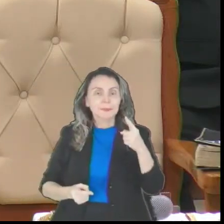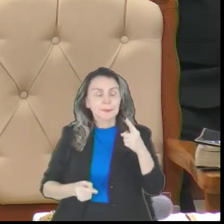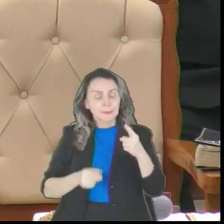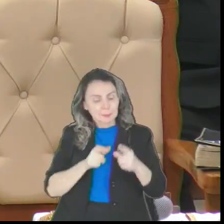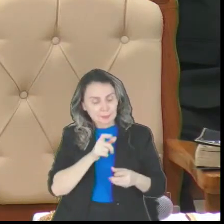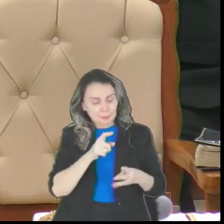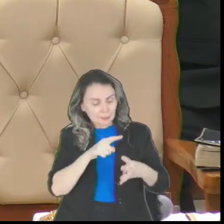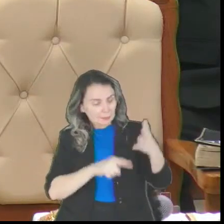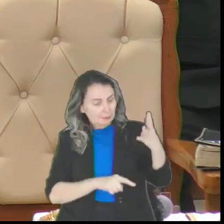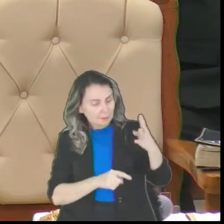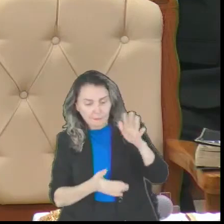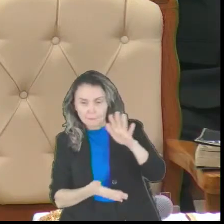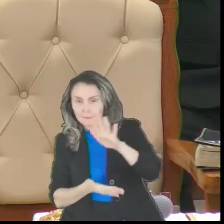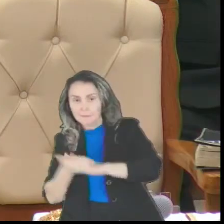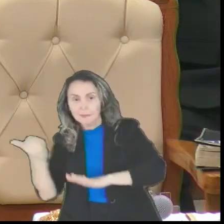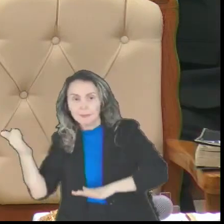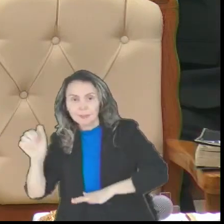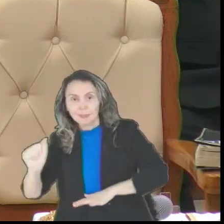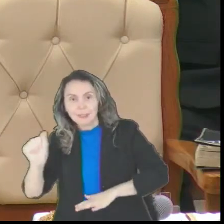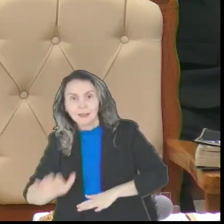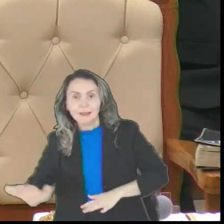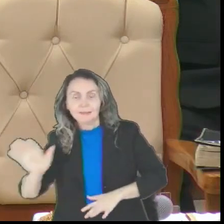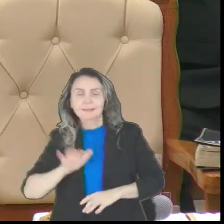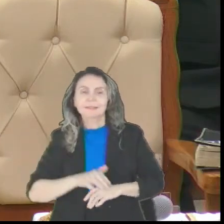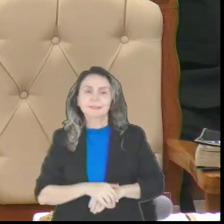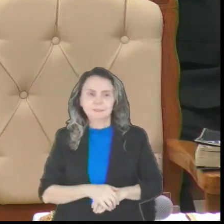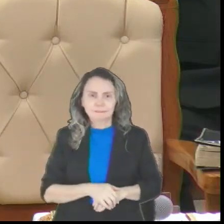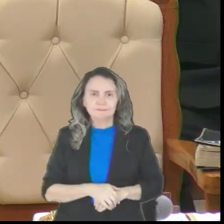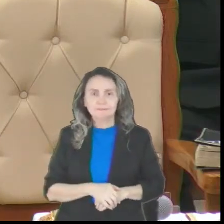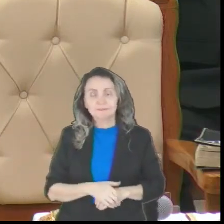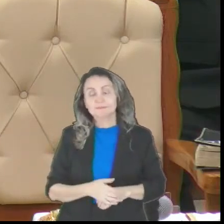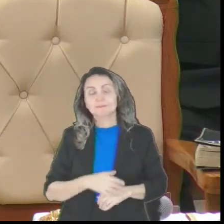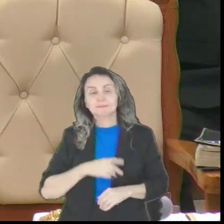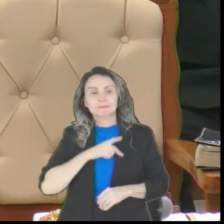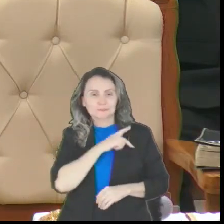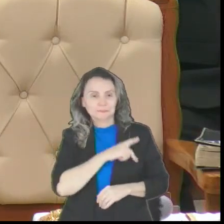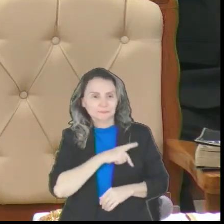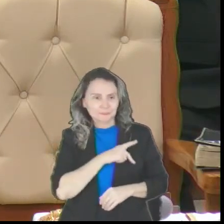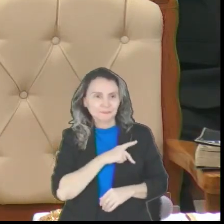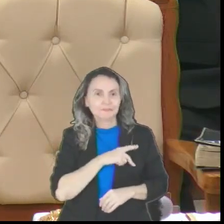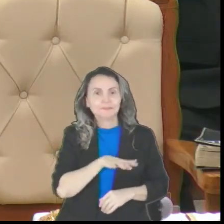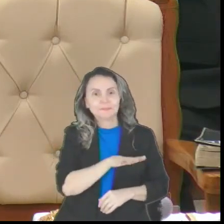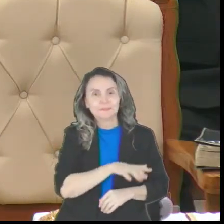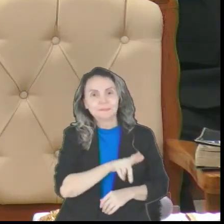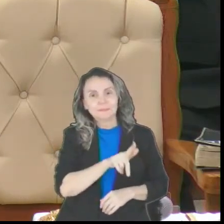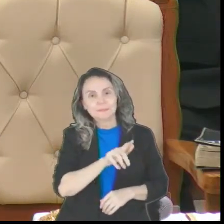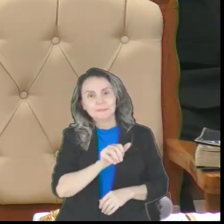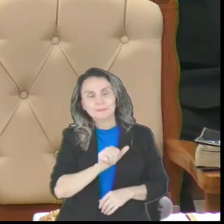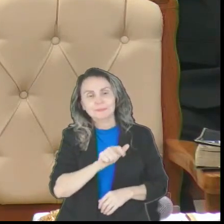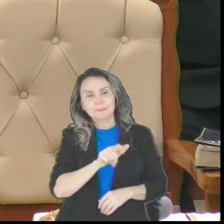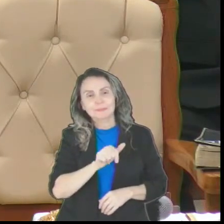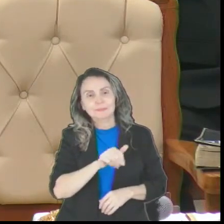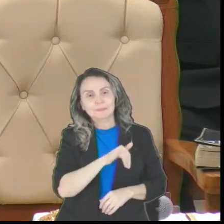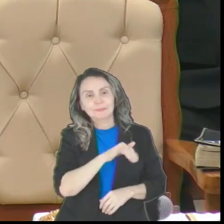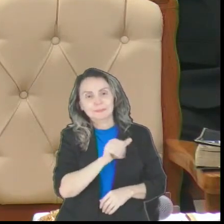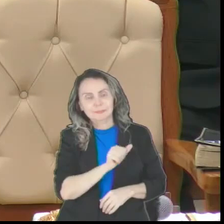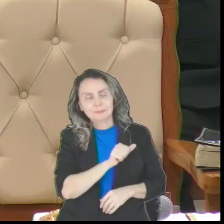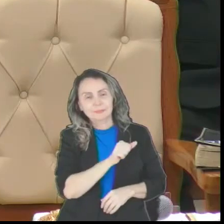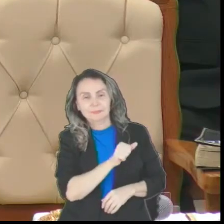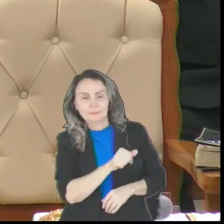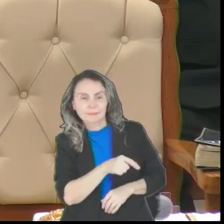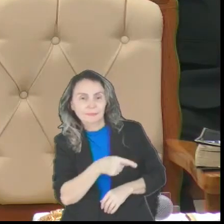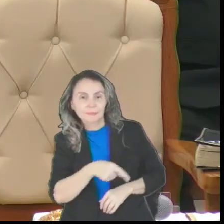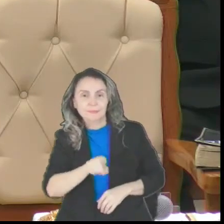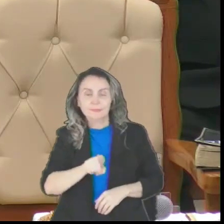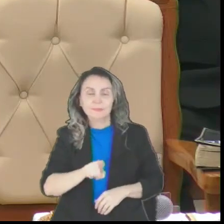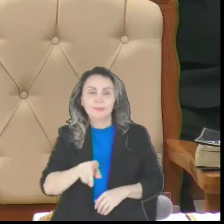Ásia? Aí Paulo sai das regiões da Galácia e vai para Troade. Quando chegou